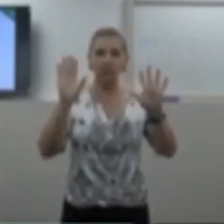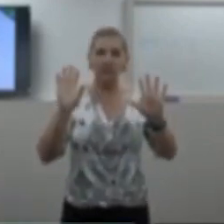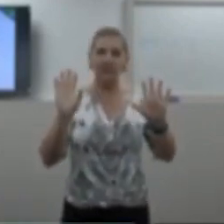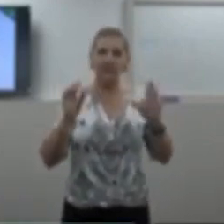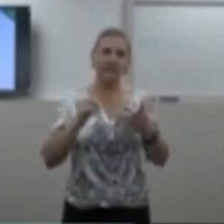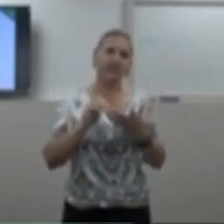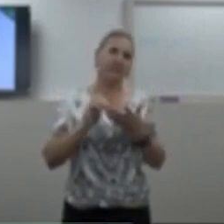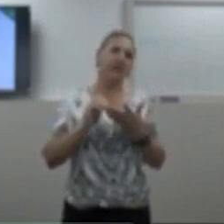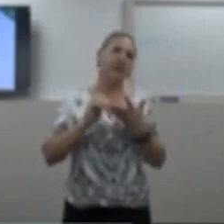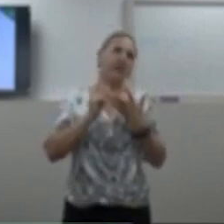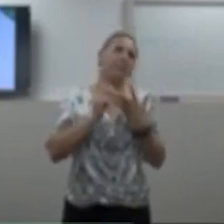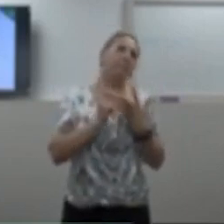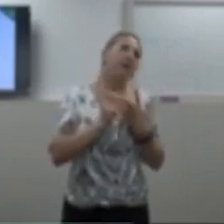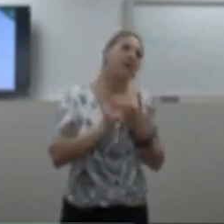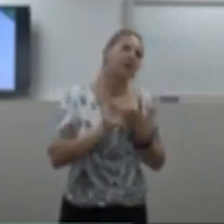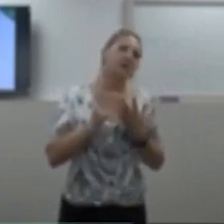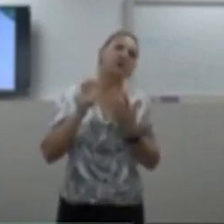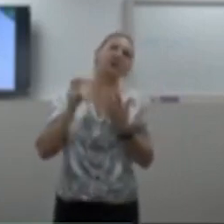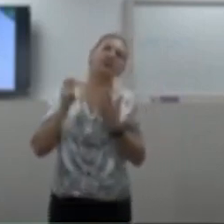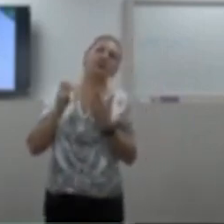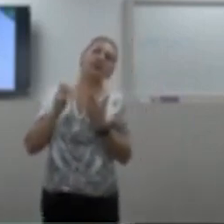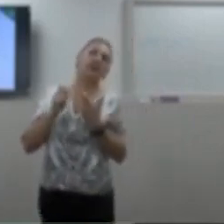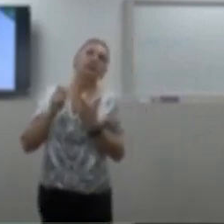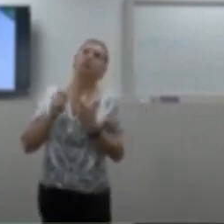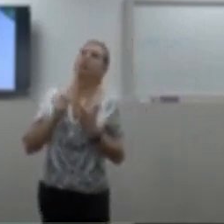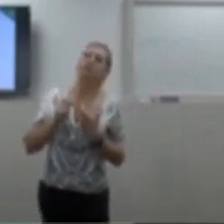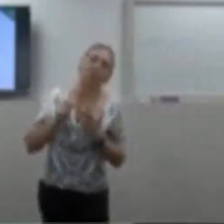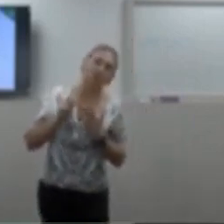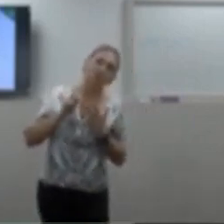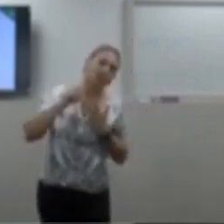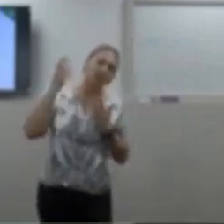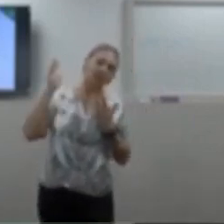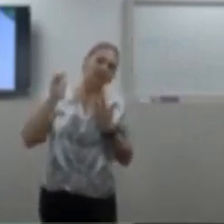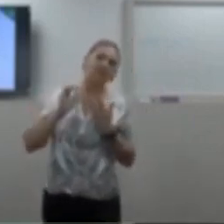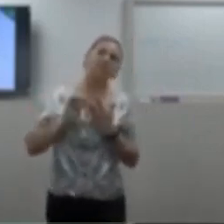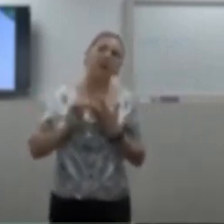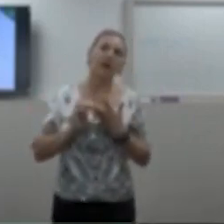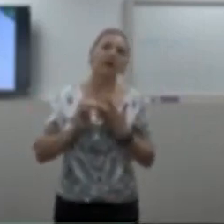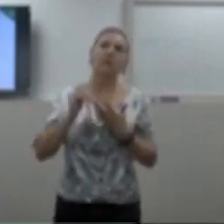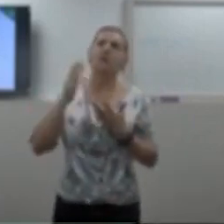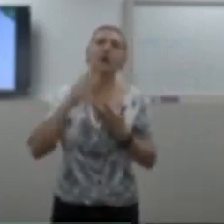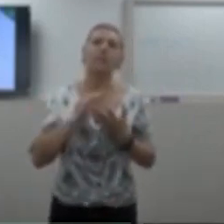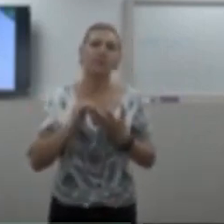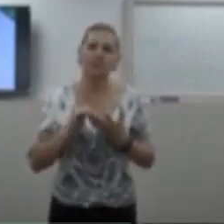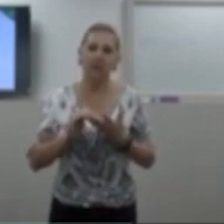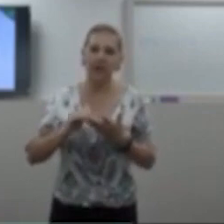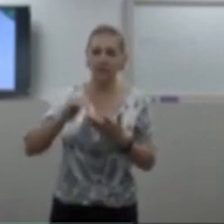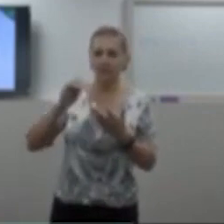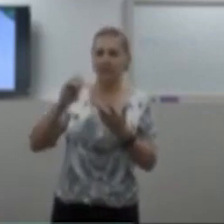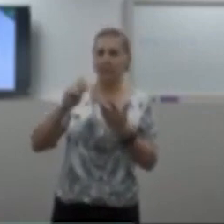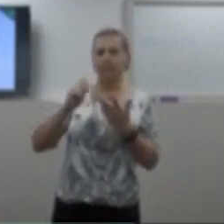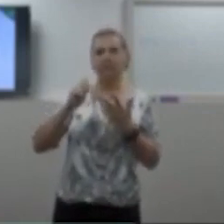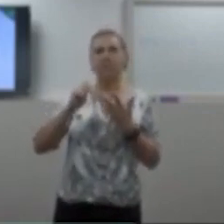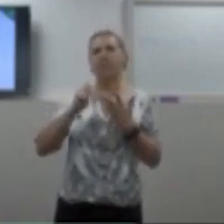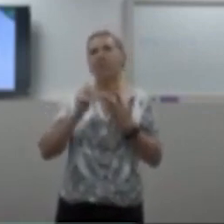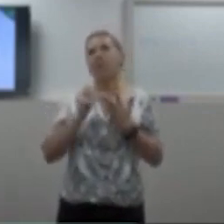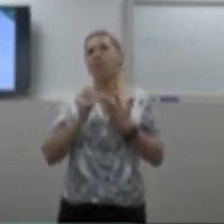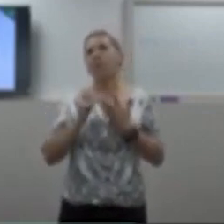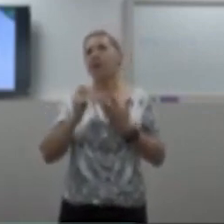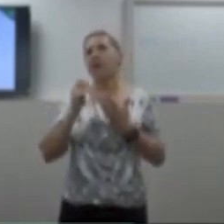receita, tudo tem fração, né? Meia xícara, duas xícaras e meia, 2 copos e meio.